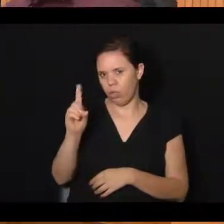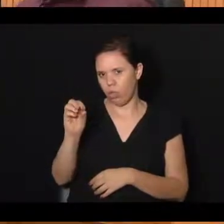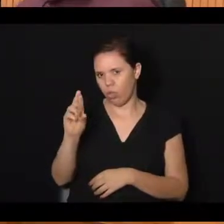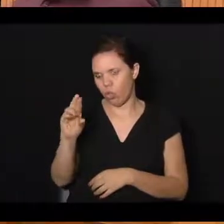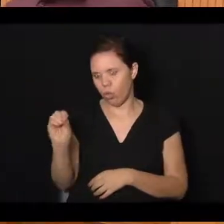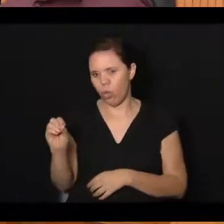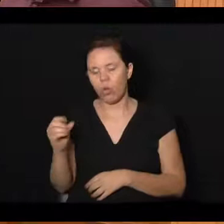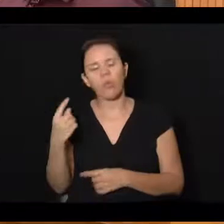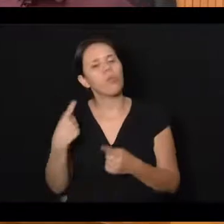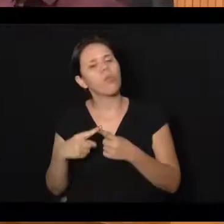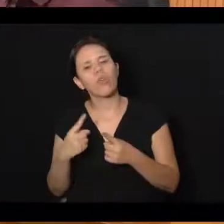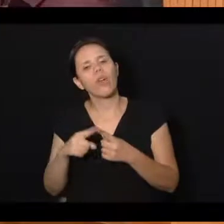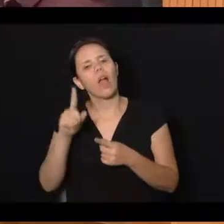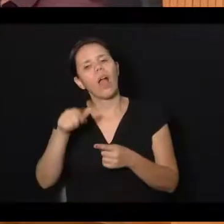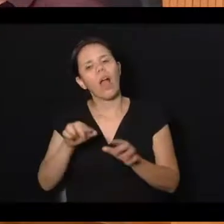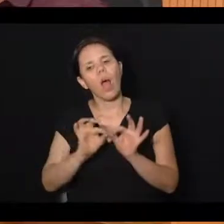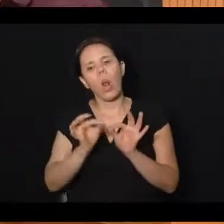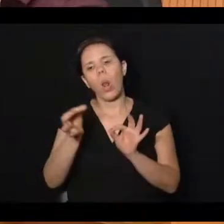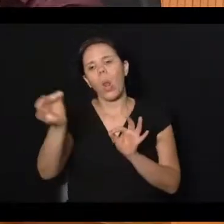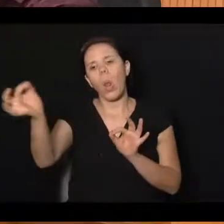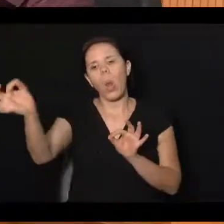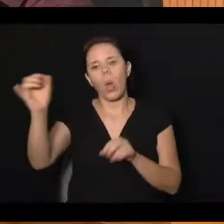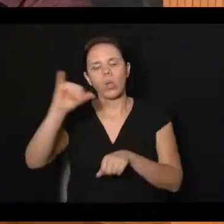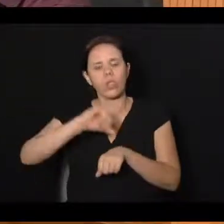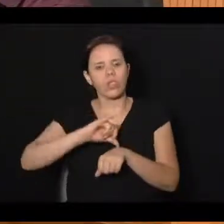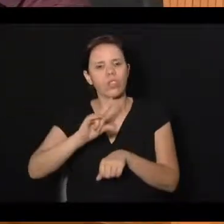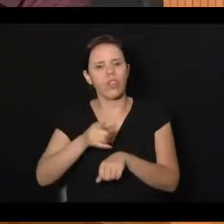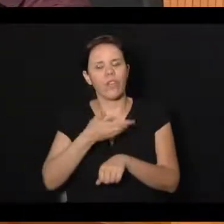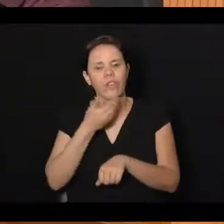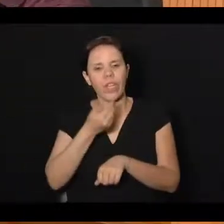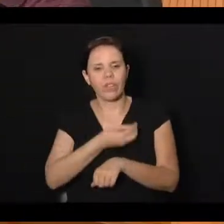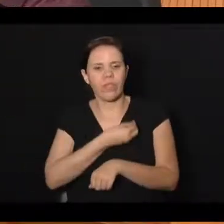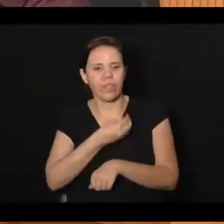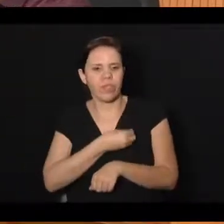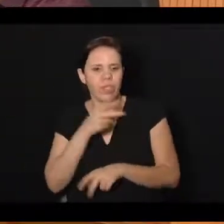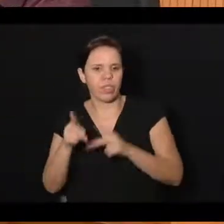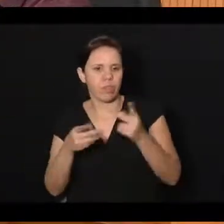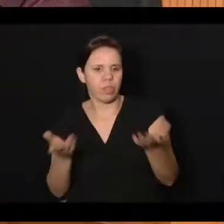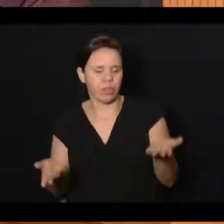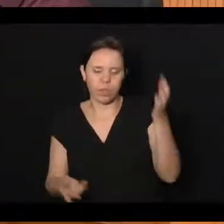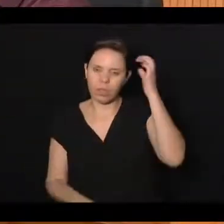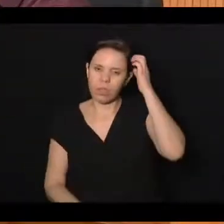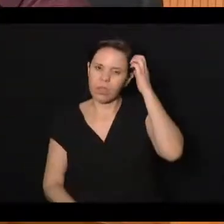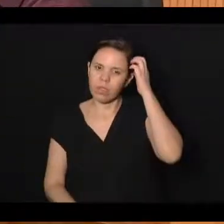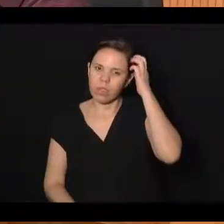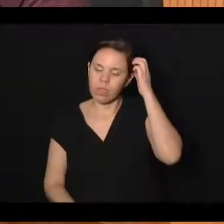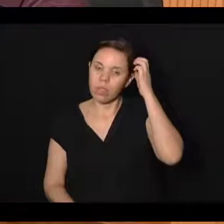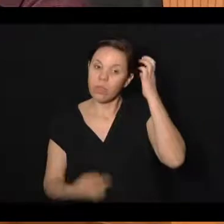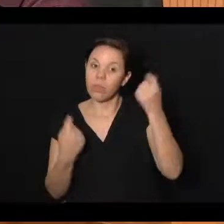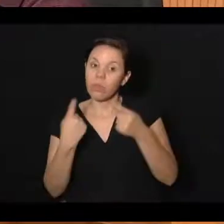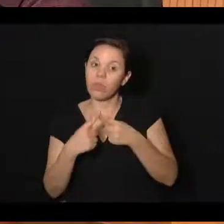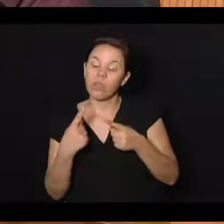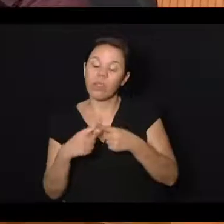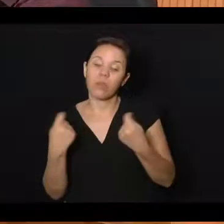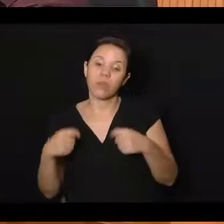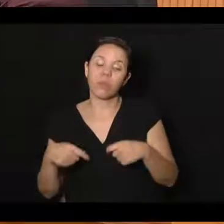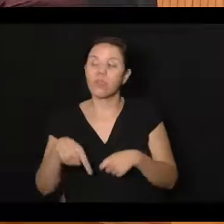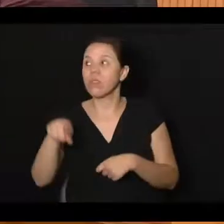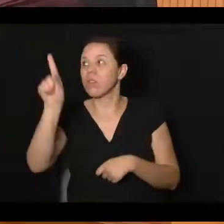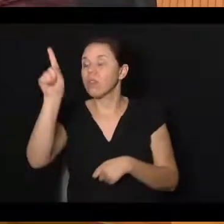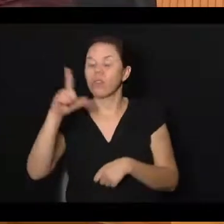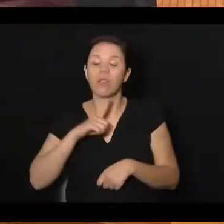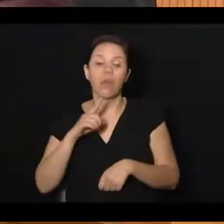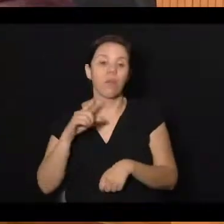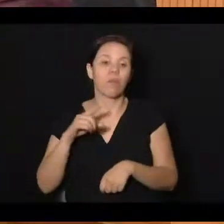local pudesse ser mais perto se isso não facilitaria a vida dessa pessoa tem alguma coisa